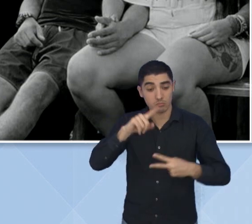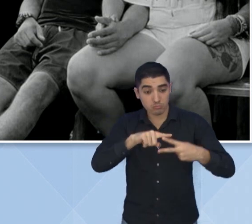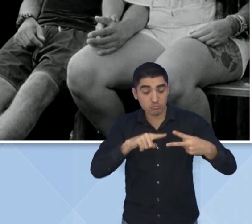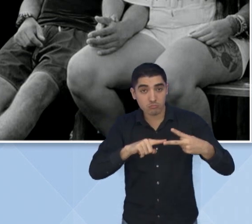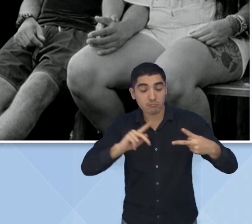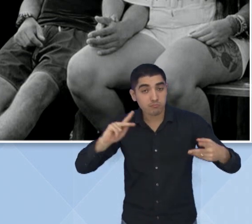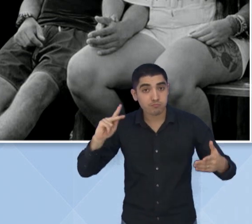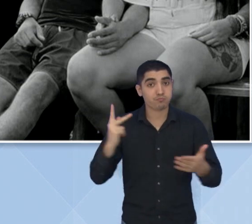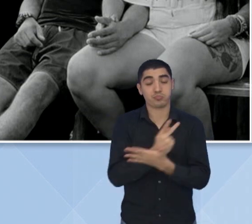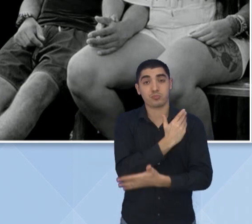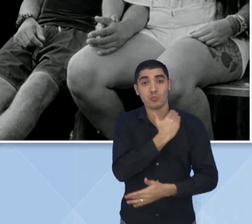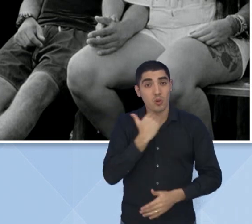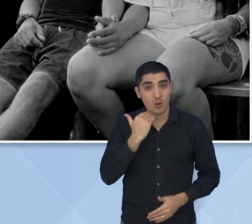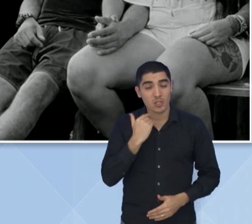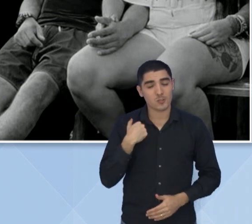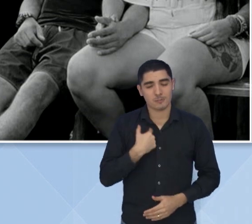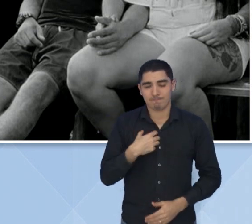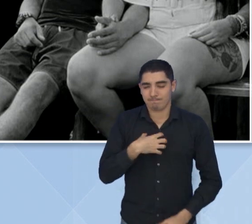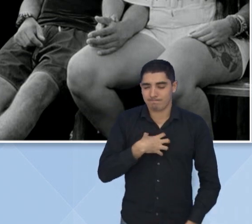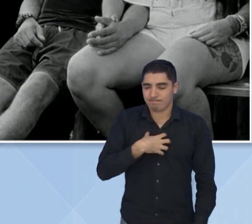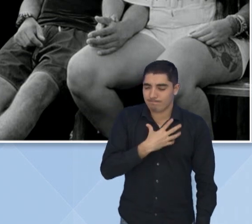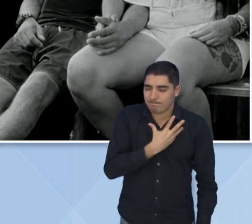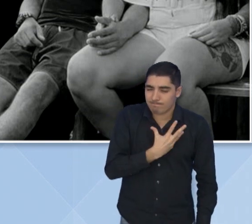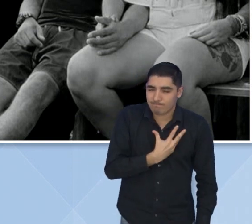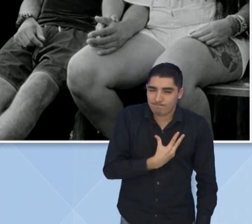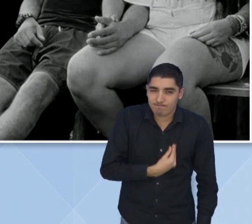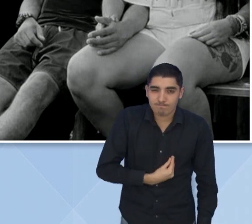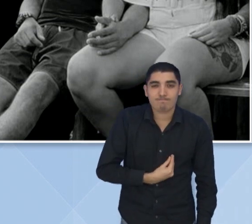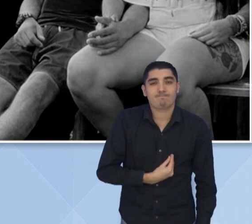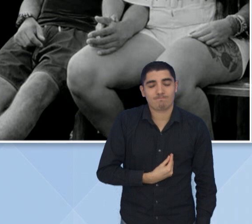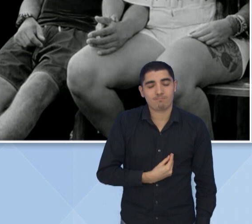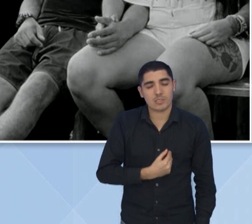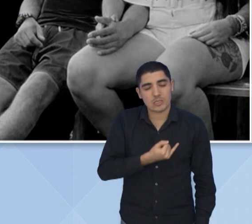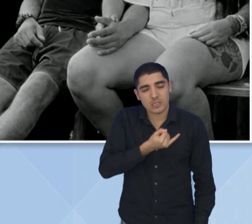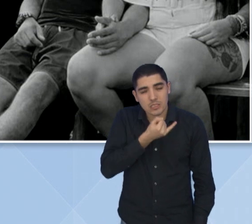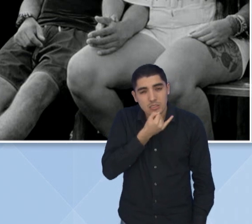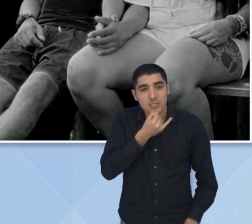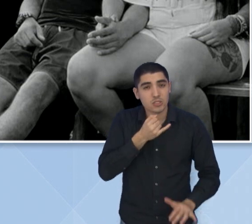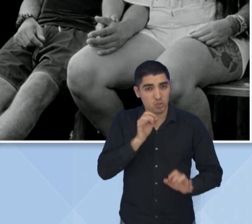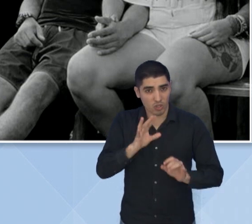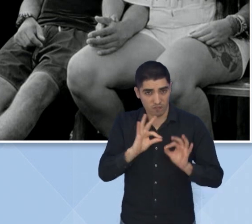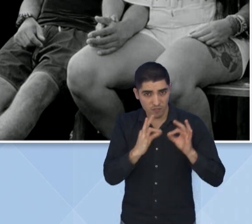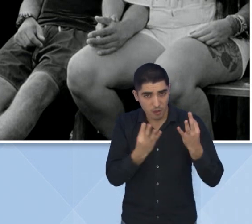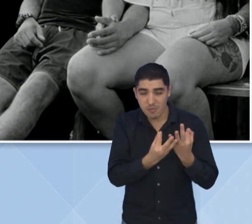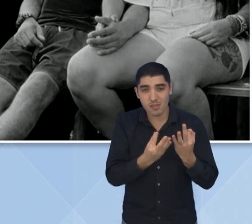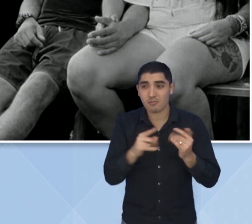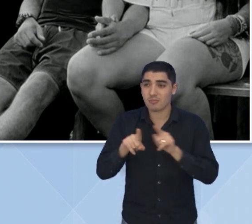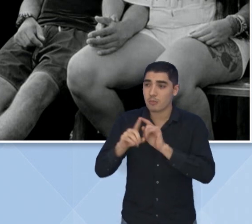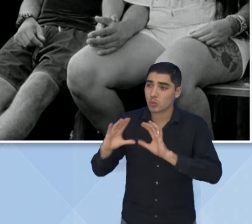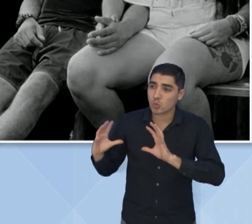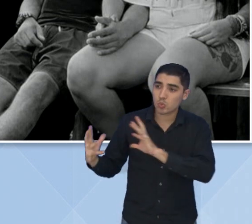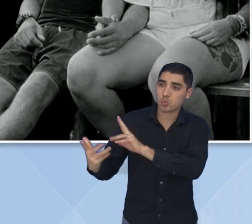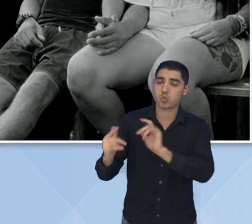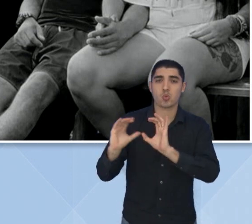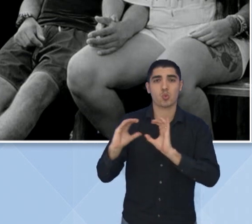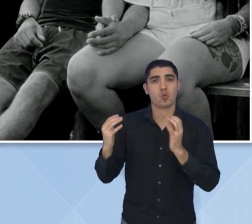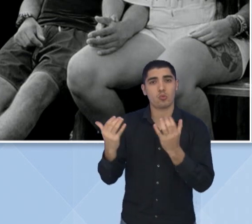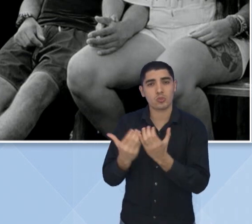deixa um vazio profundo, não apenas nas famílias enlutadas, mas em toda a comunidade que compartilhava de seus